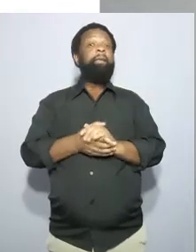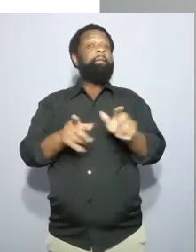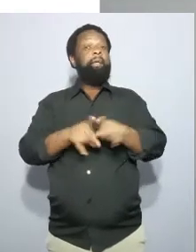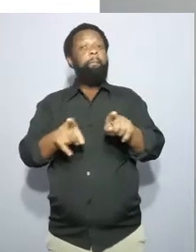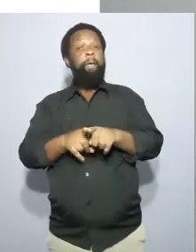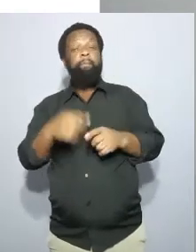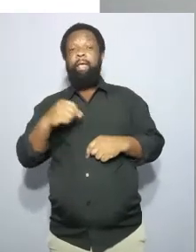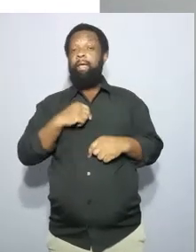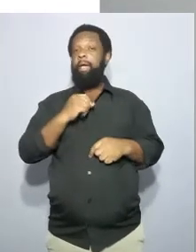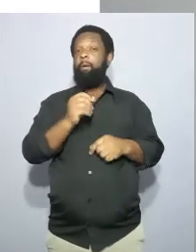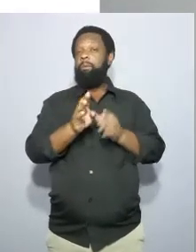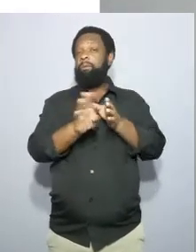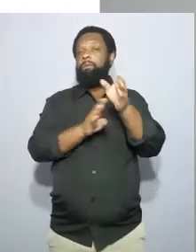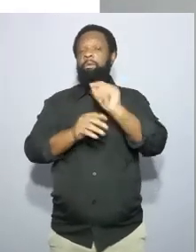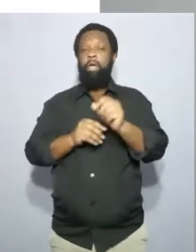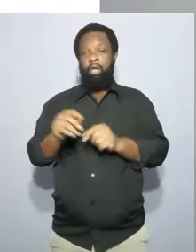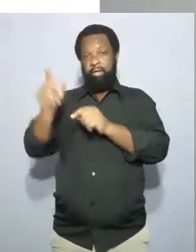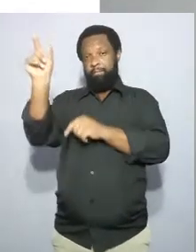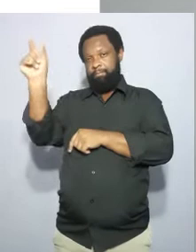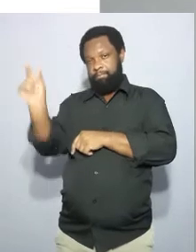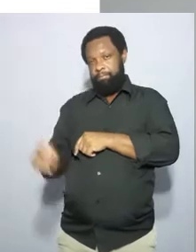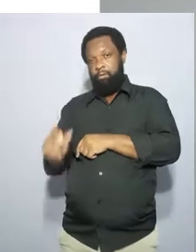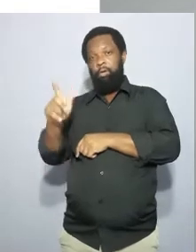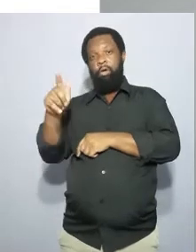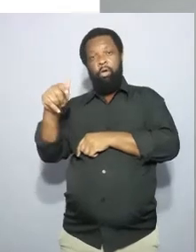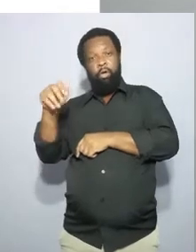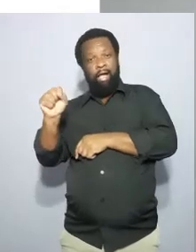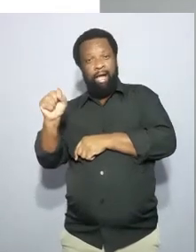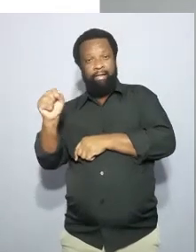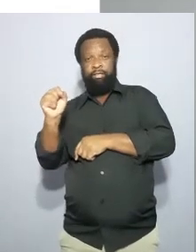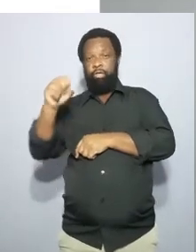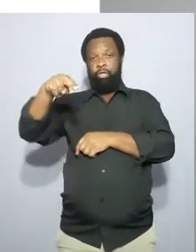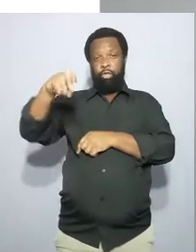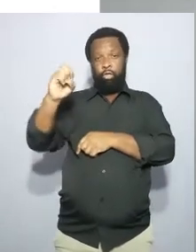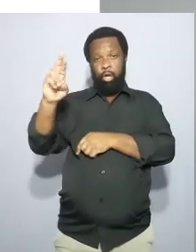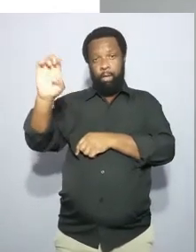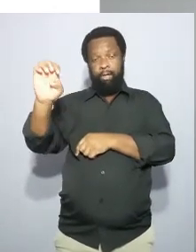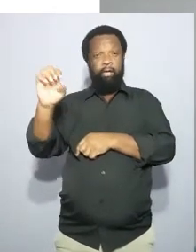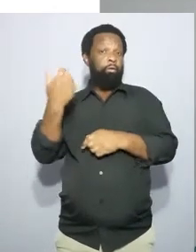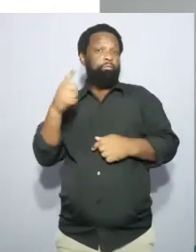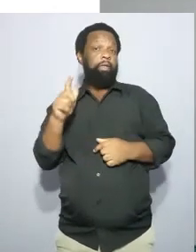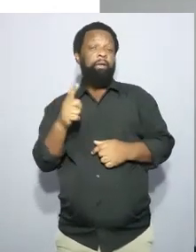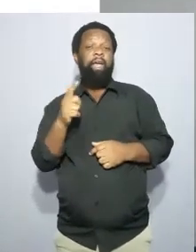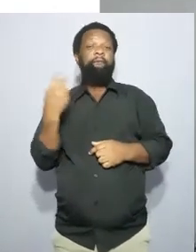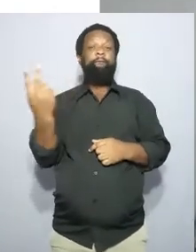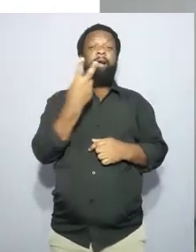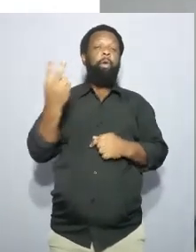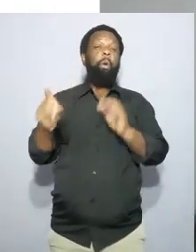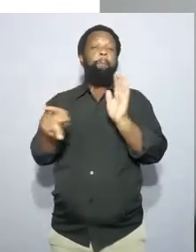observação. Os gases nobres não possuem valores para a eletronegatividade justamente porque